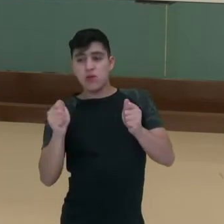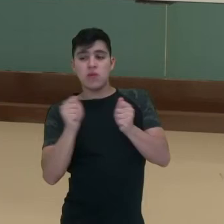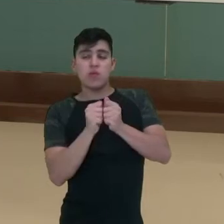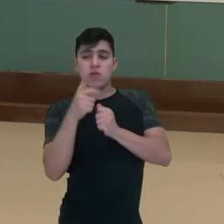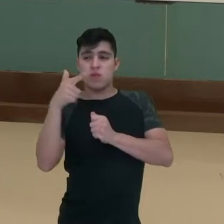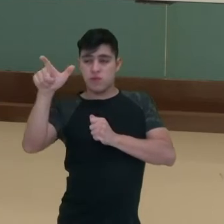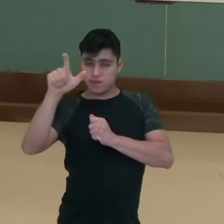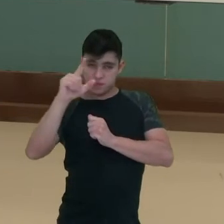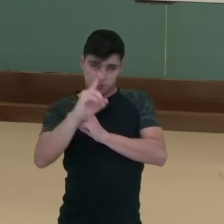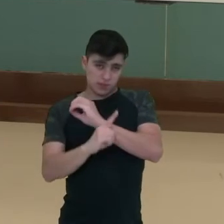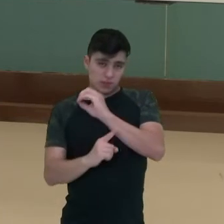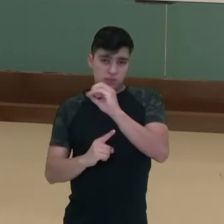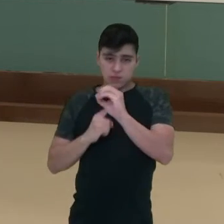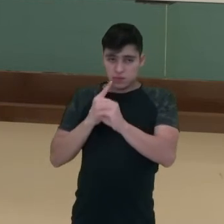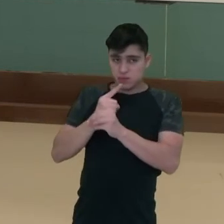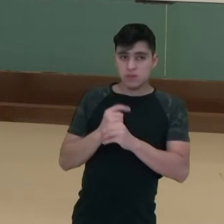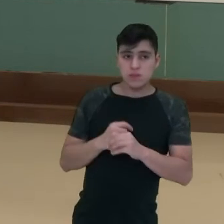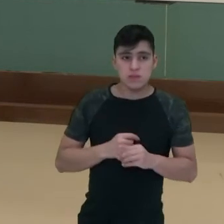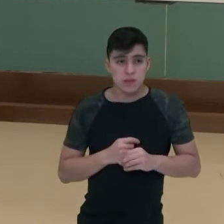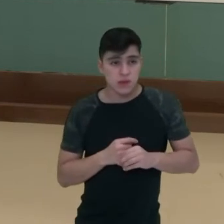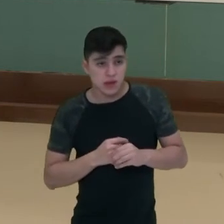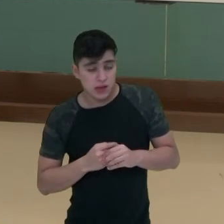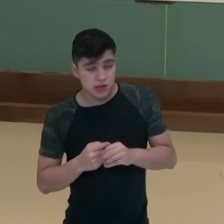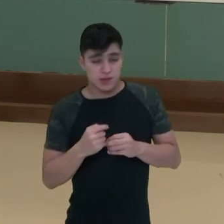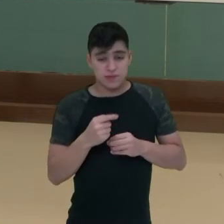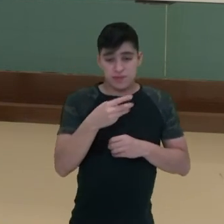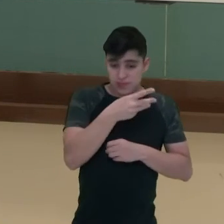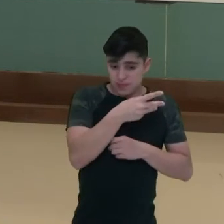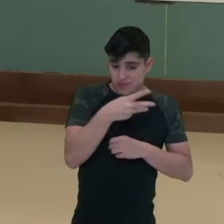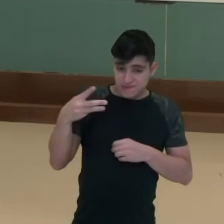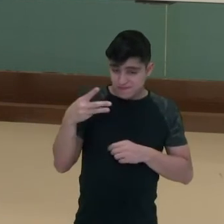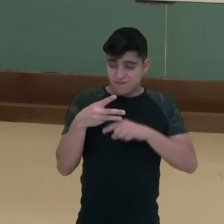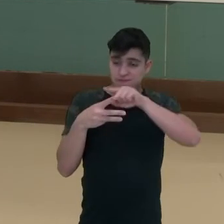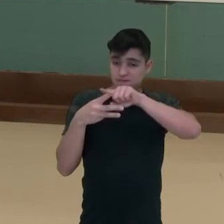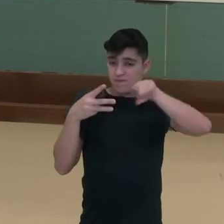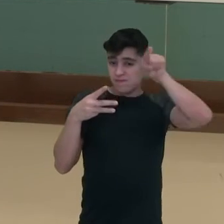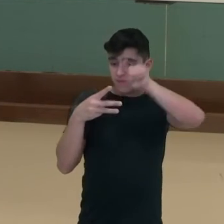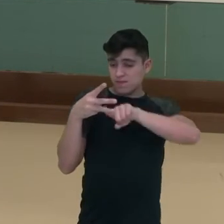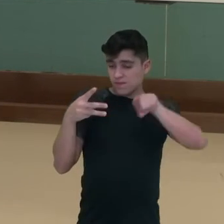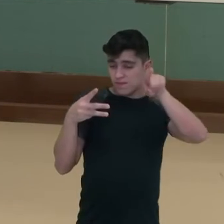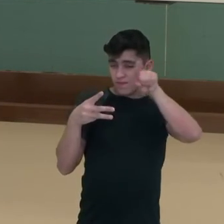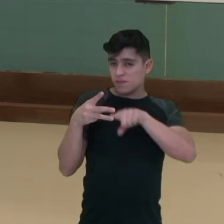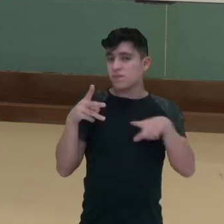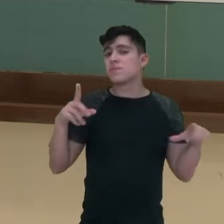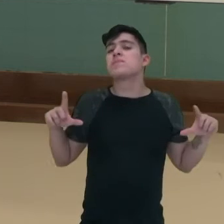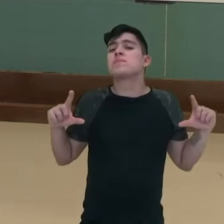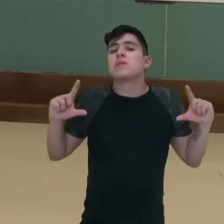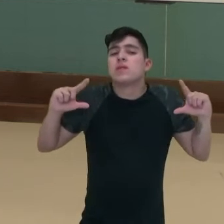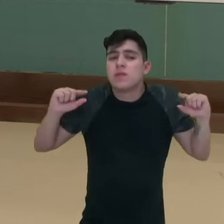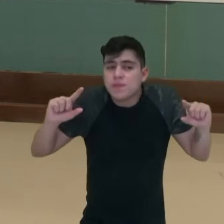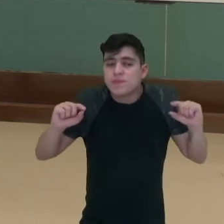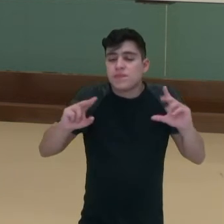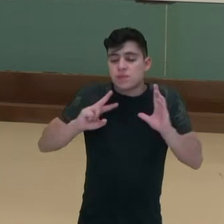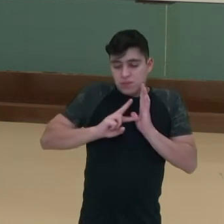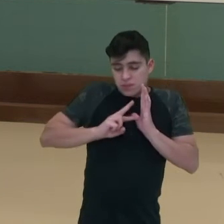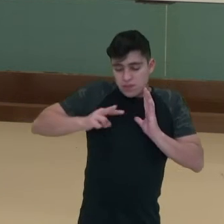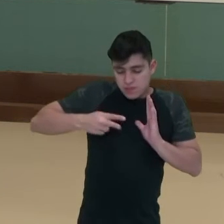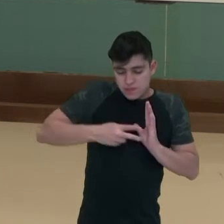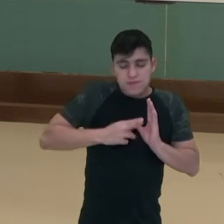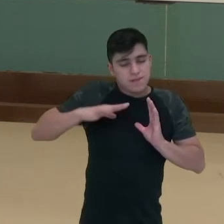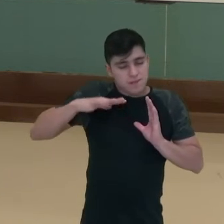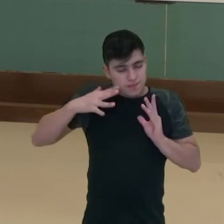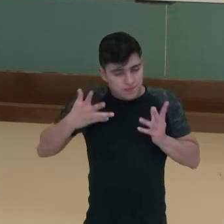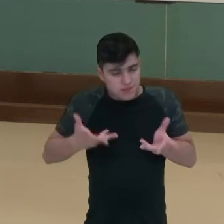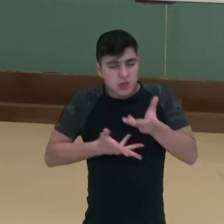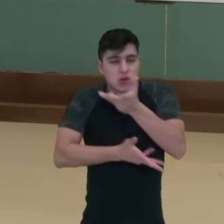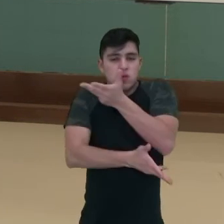átomo. Tripla, ou seja, se tivermos 3 risquinhos. Se tivermos 3 risquinhos,